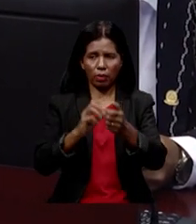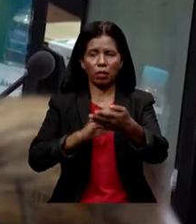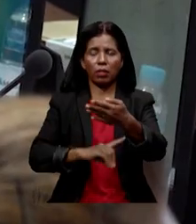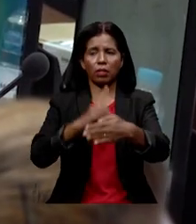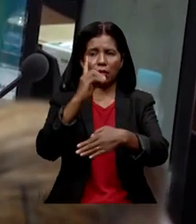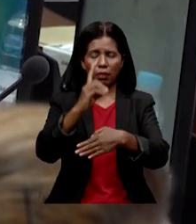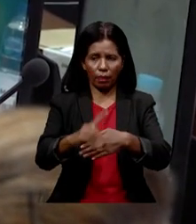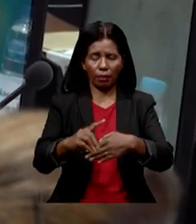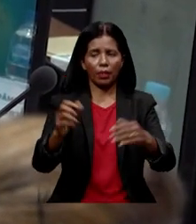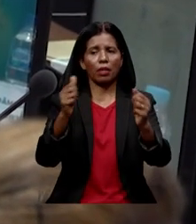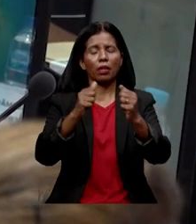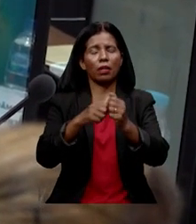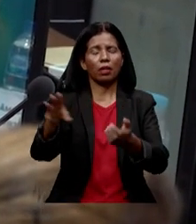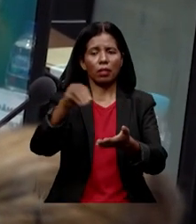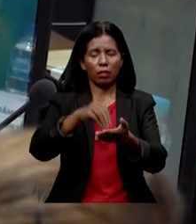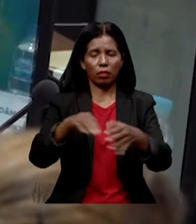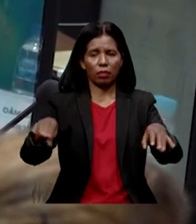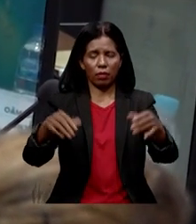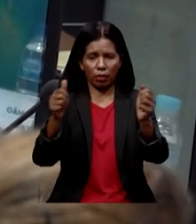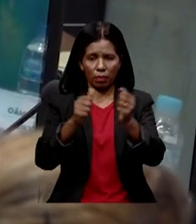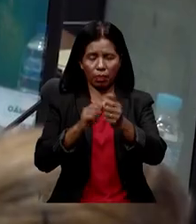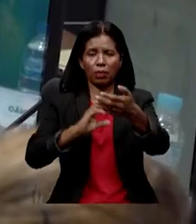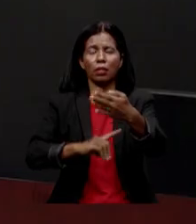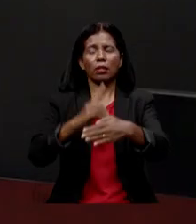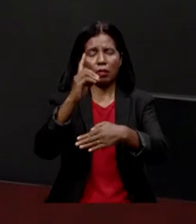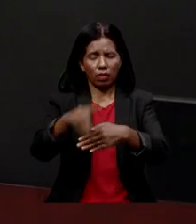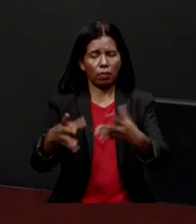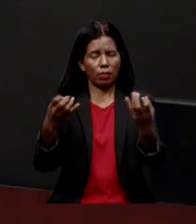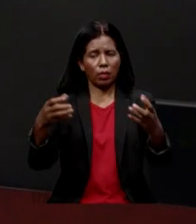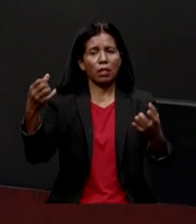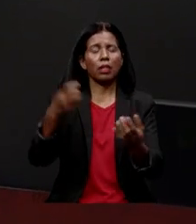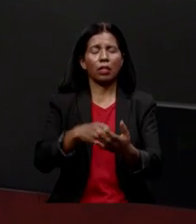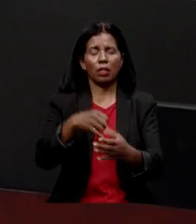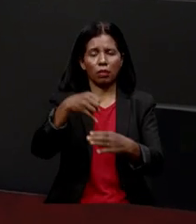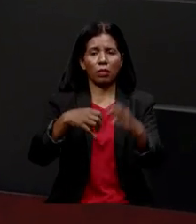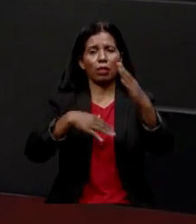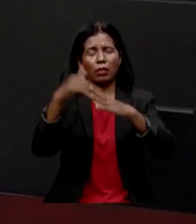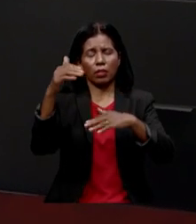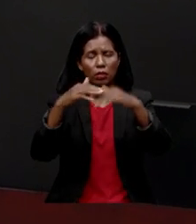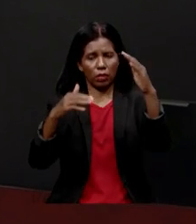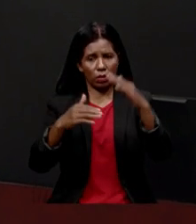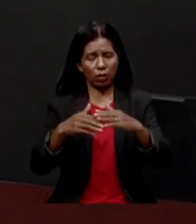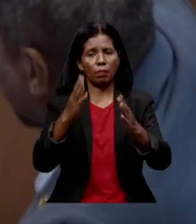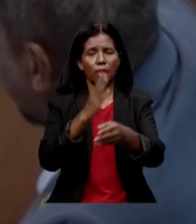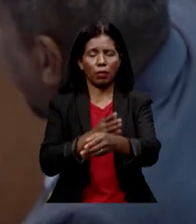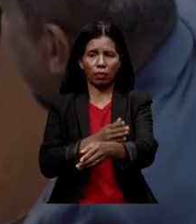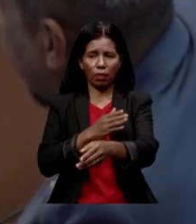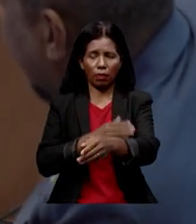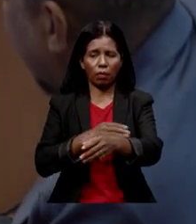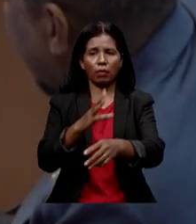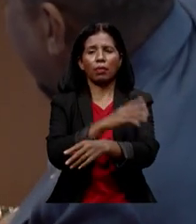desenvolvimento. Coroné cobre e a área cooperação desenvolvimento OEON, inclui a infraestrutura básica, promove